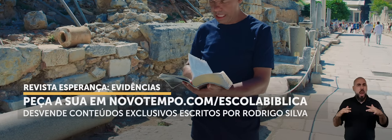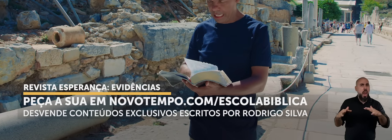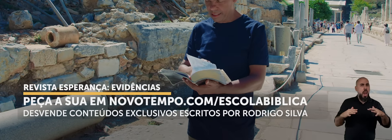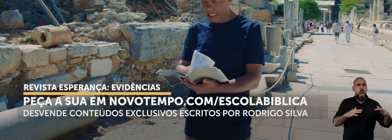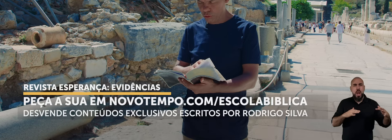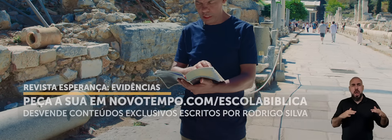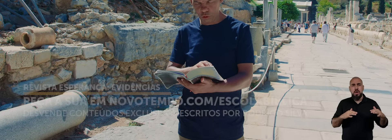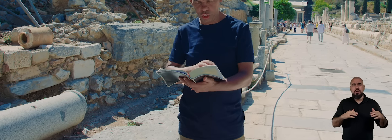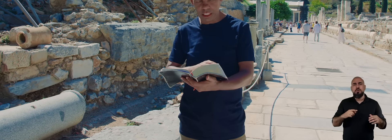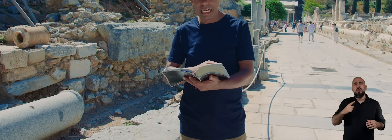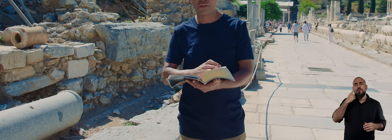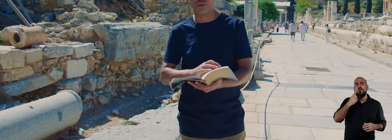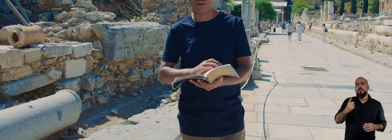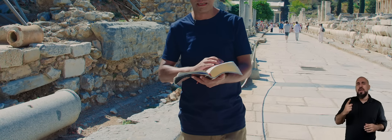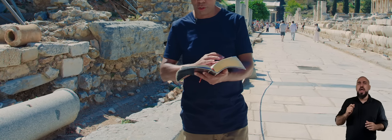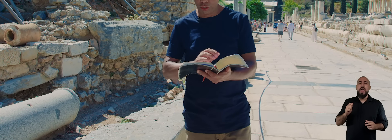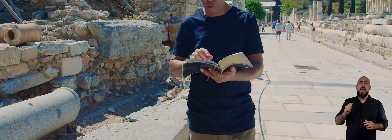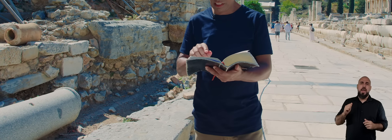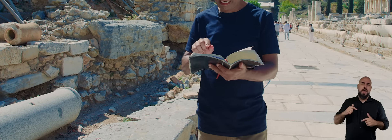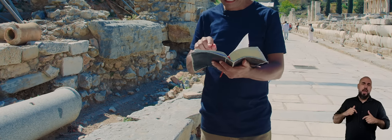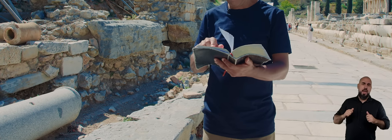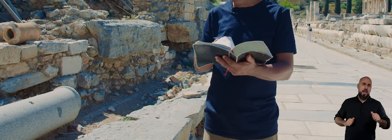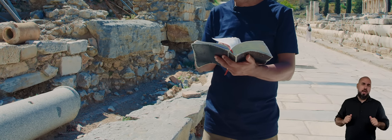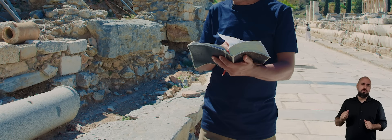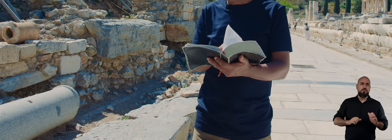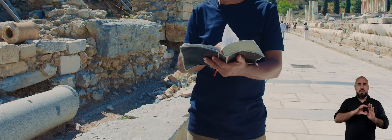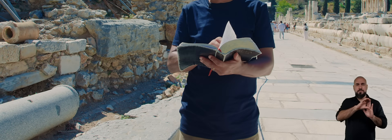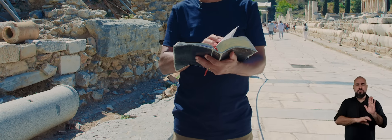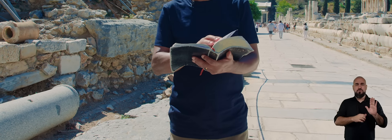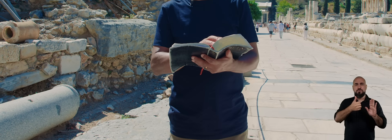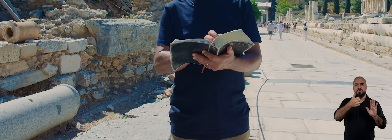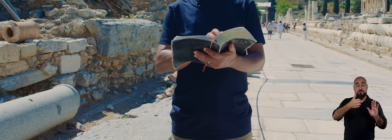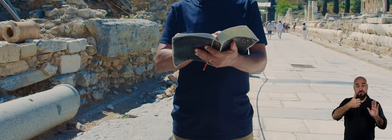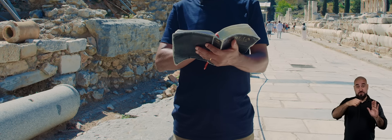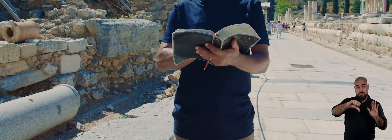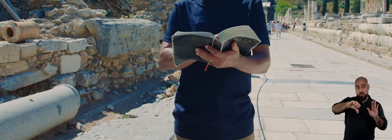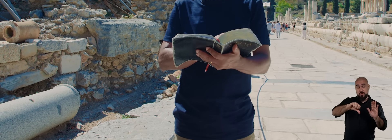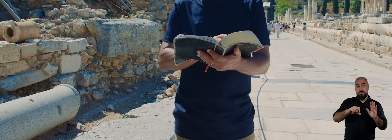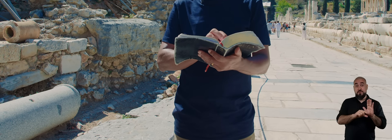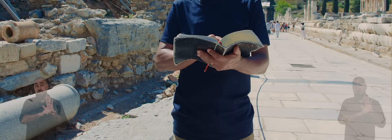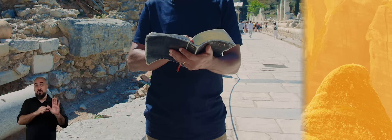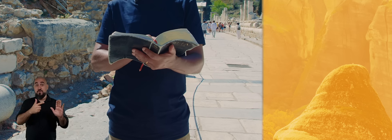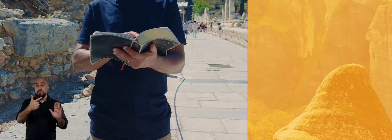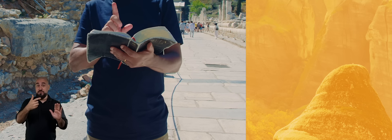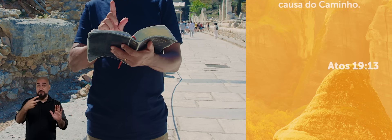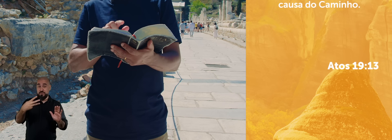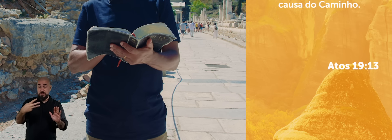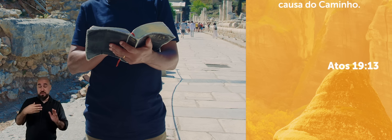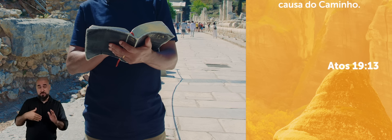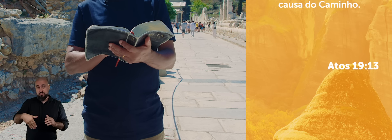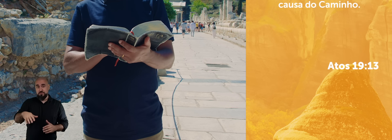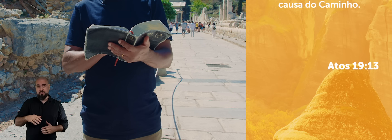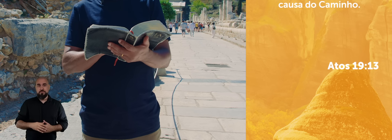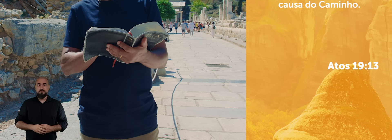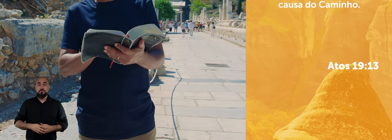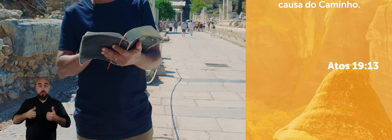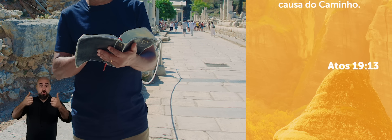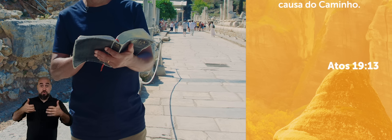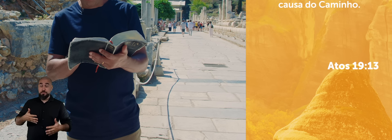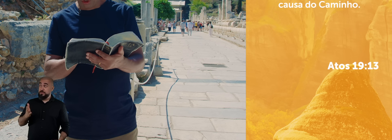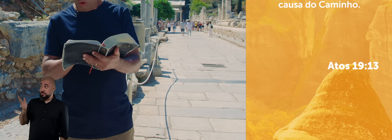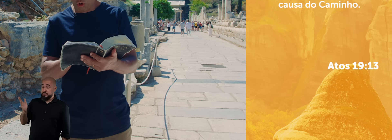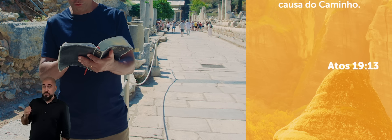tumulto. Ela está no livro de Atos dos Apóstolos, capítulo 19, versos 23 em diante. Diz assim: por